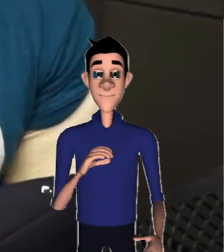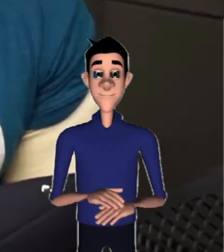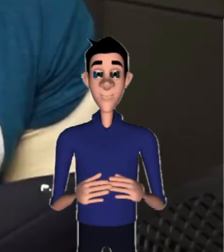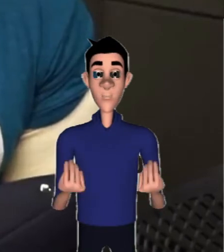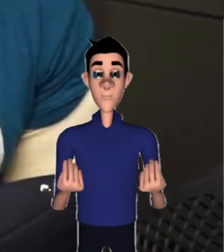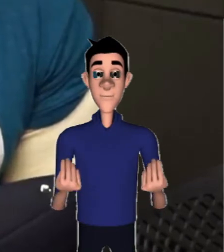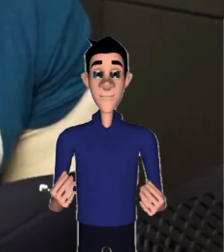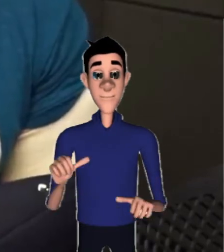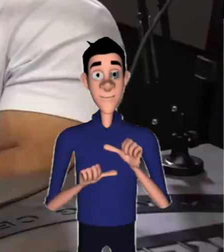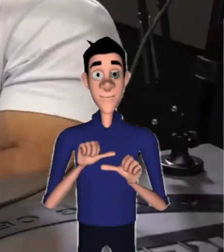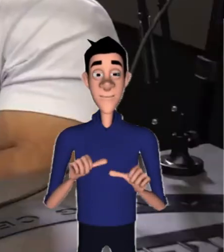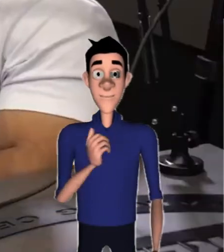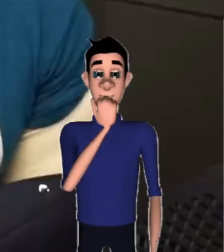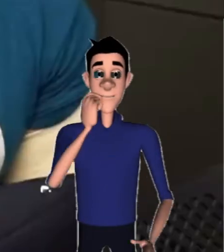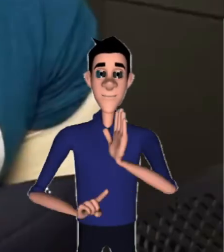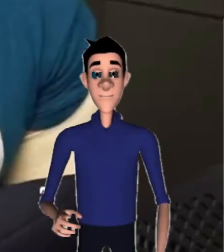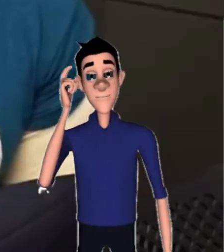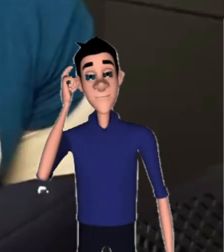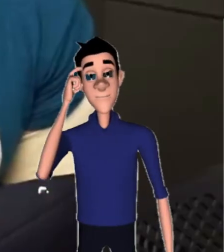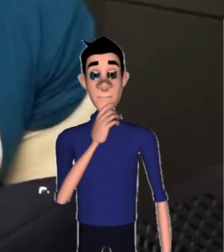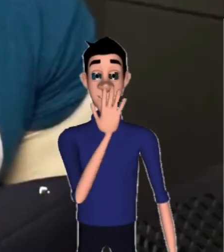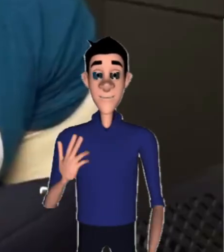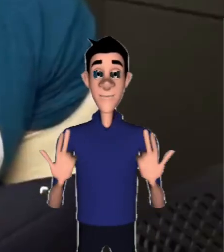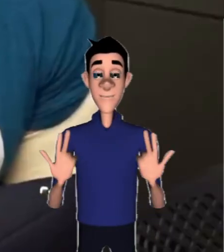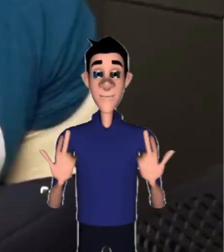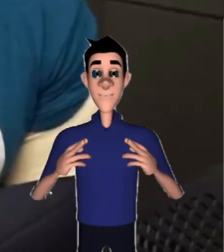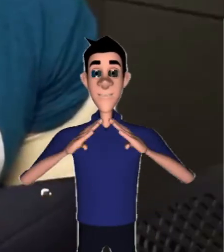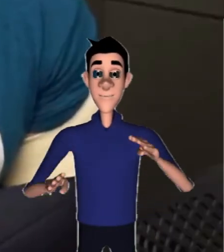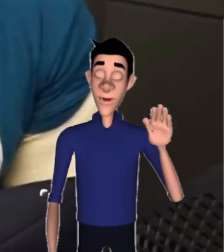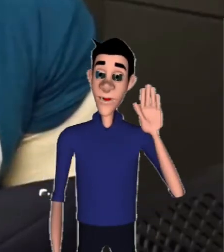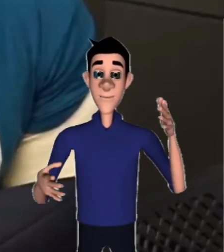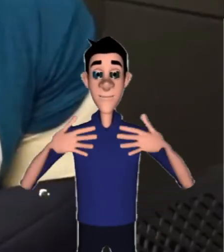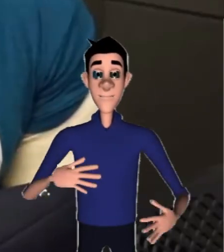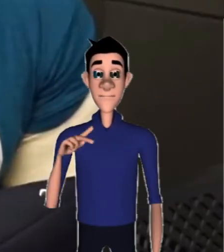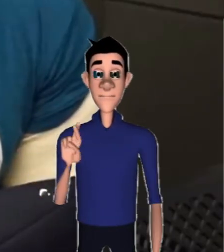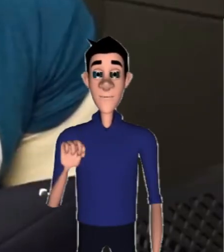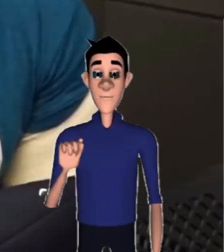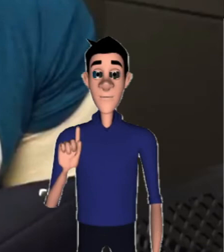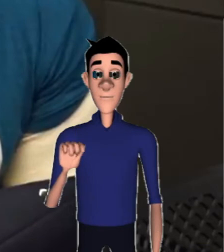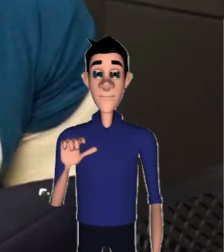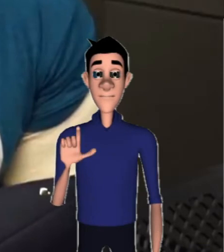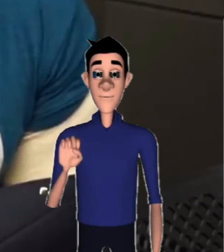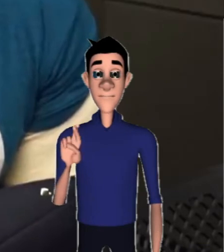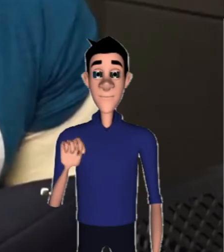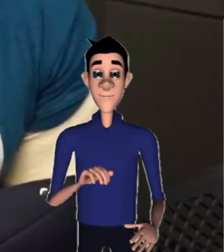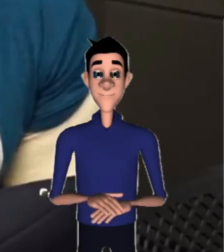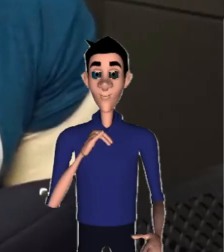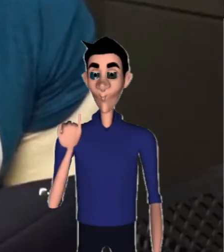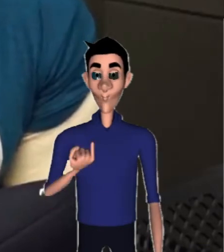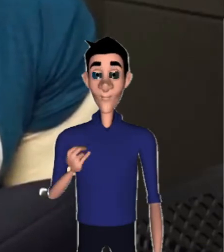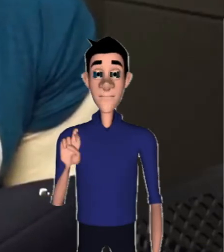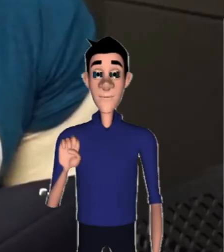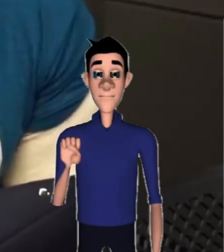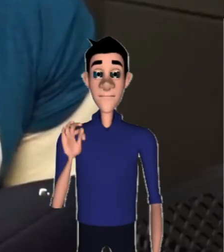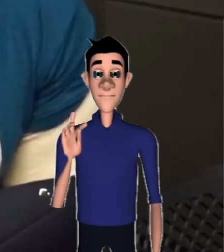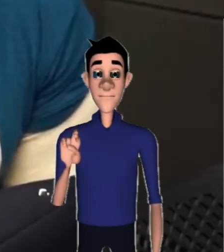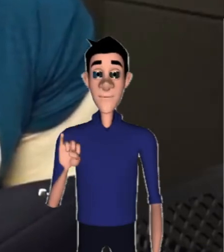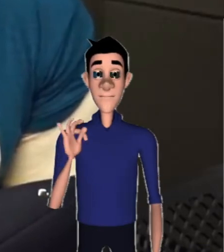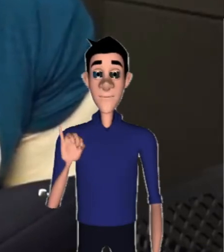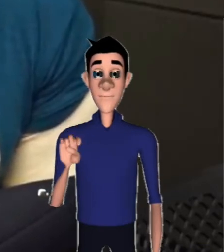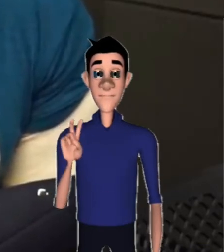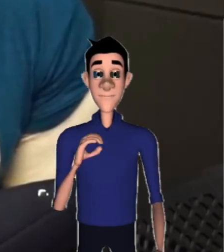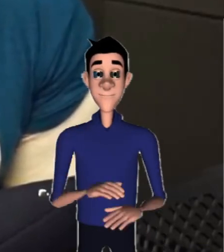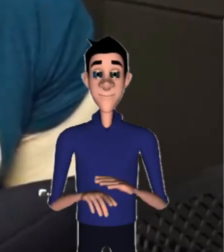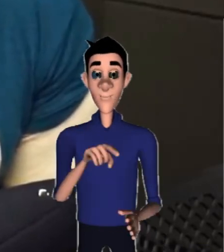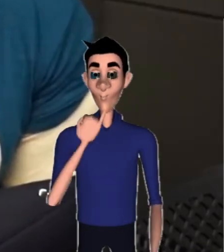é. 20%. Então, mas para qualquer um é. E por mais que 4.000 calorias seja ainda bastante caloria, se quer